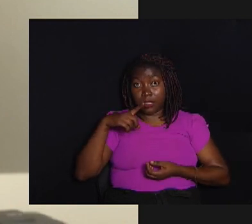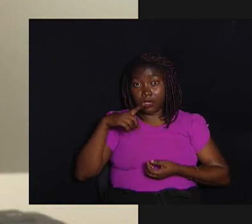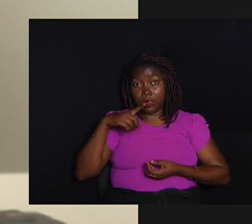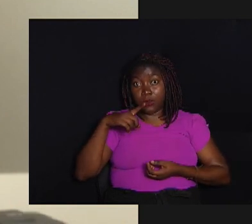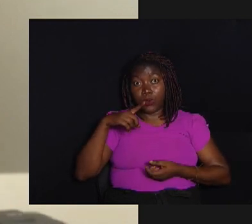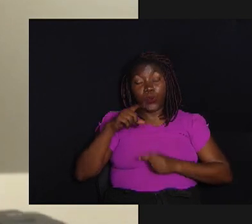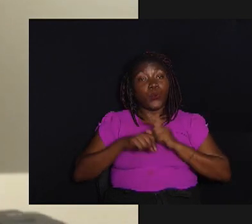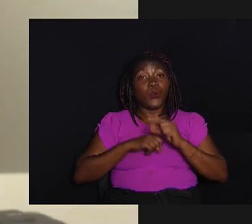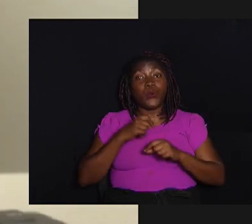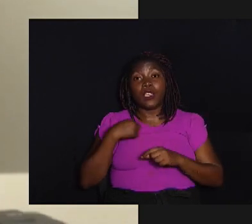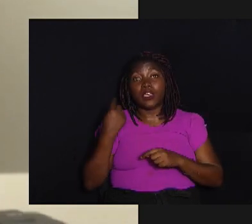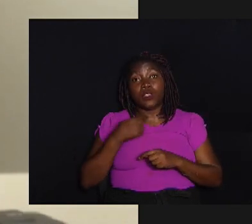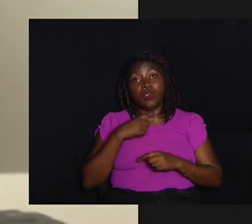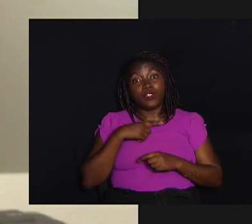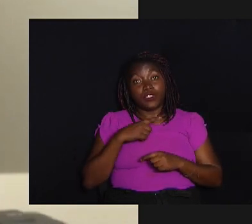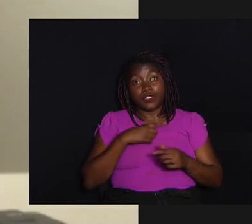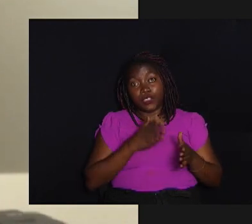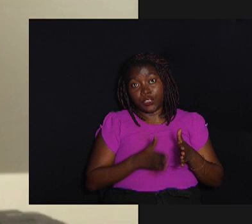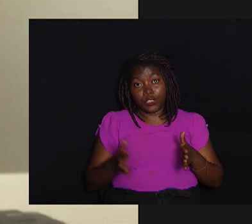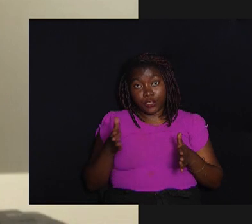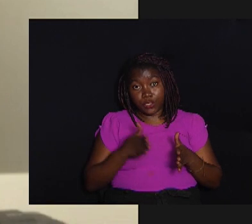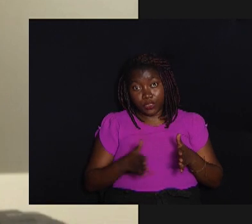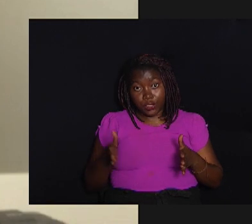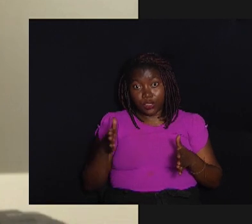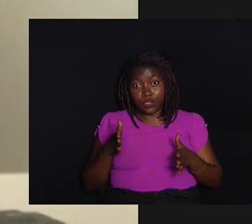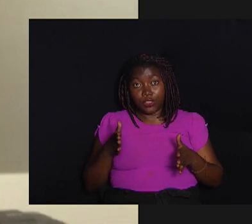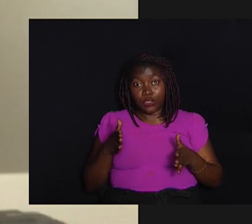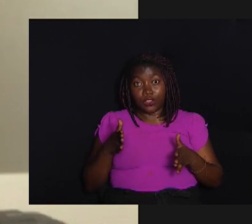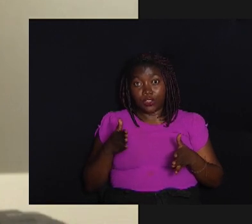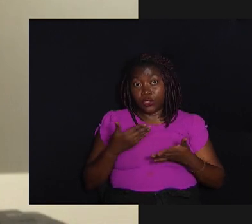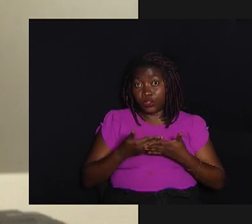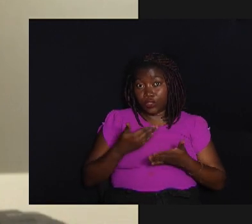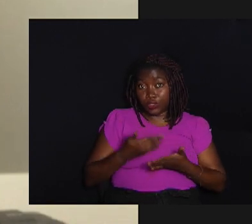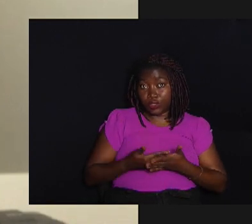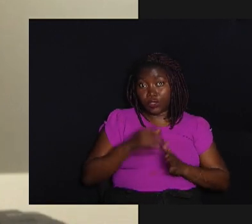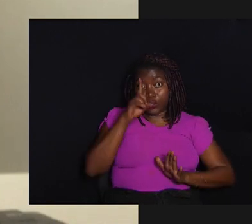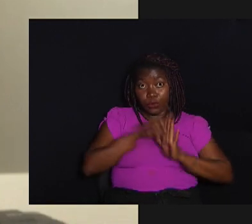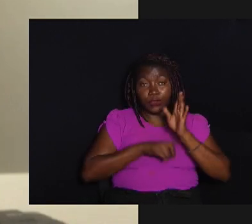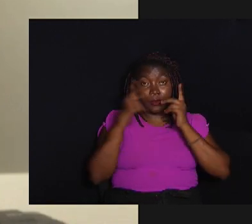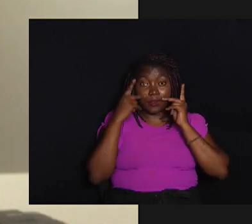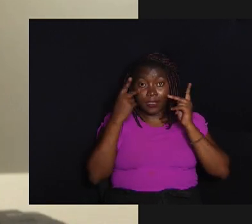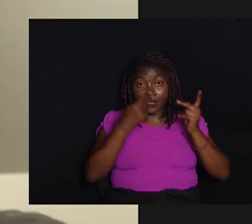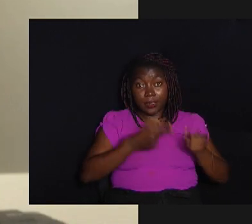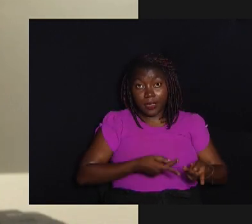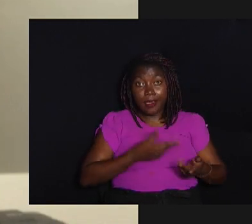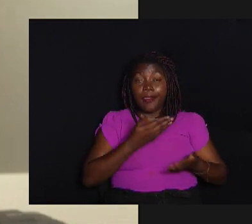nós temos no processo de que se discute, se guarda, direito de visitação, são vias para se ter